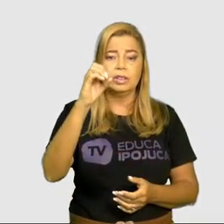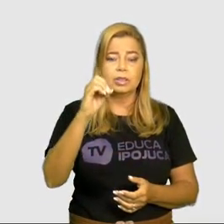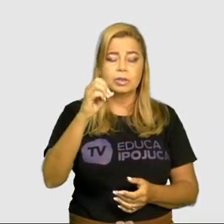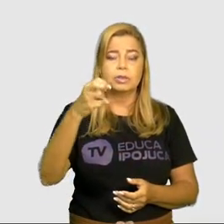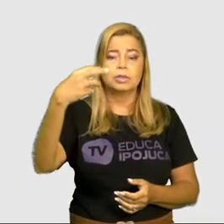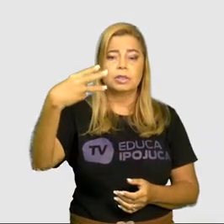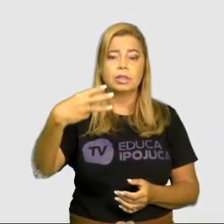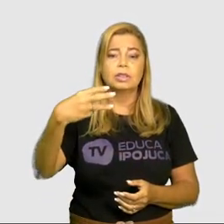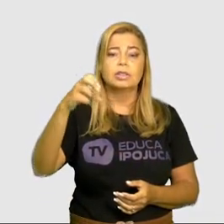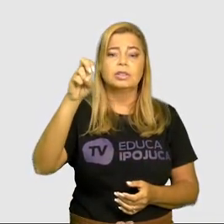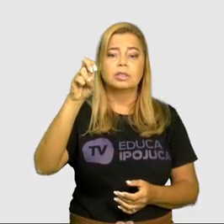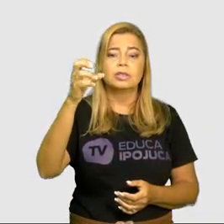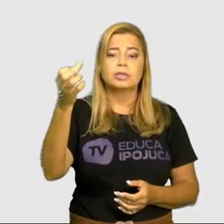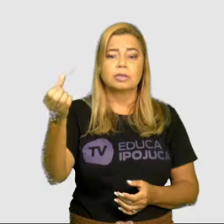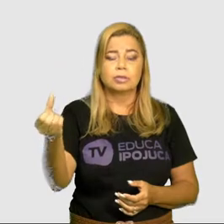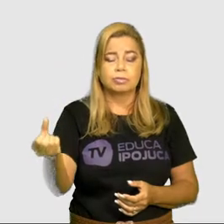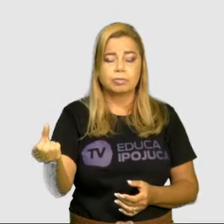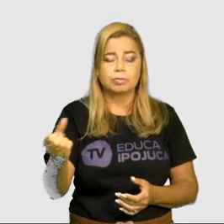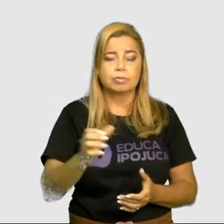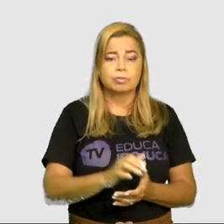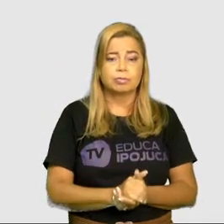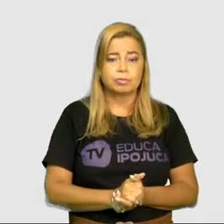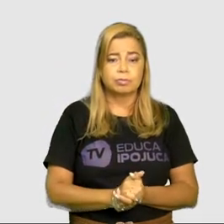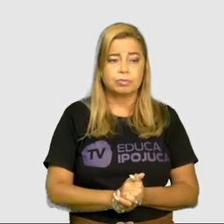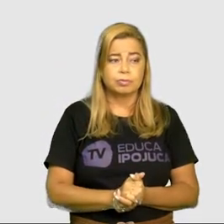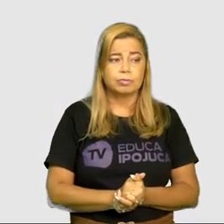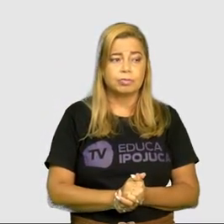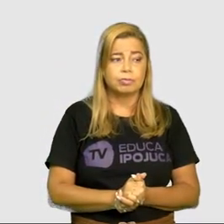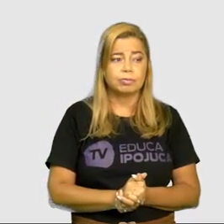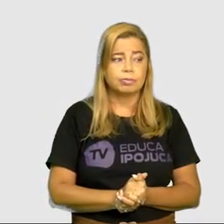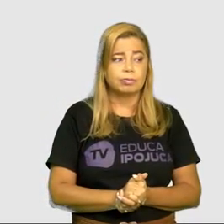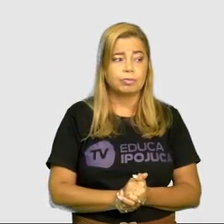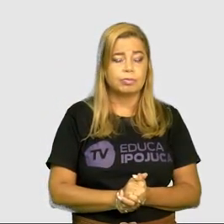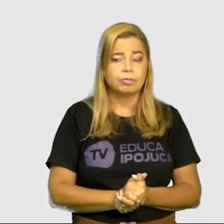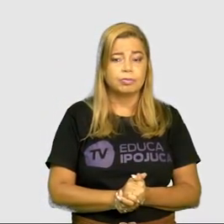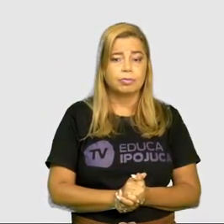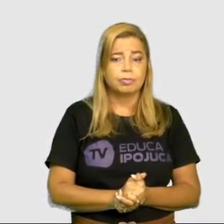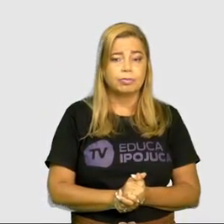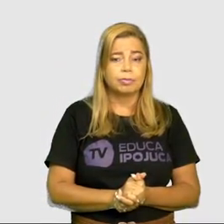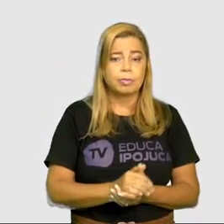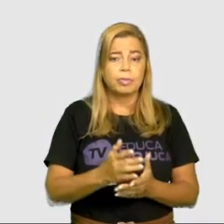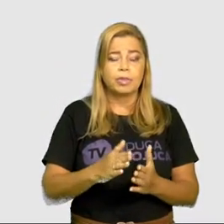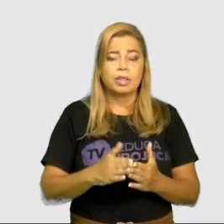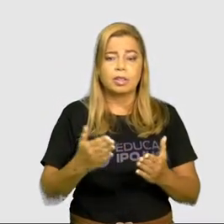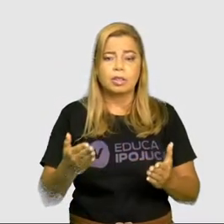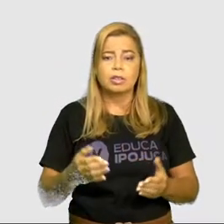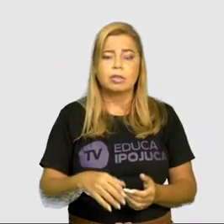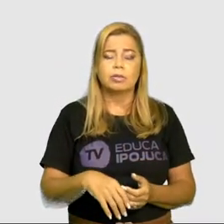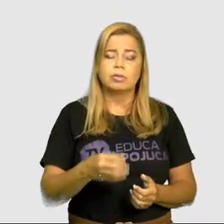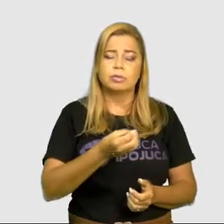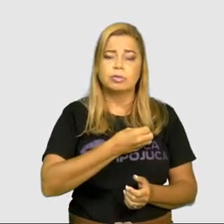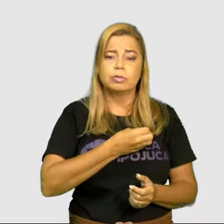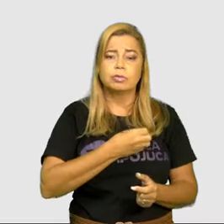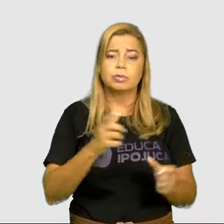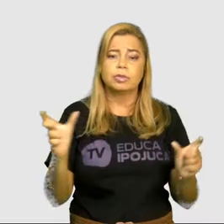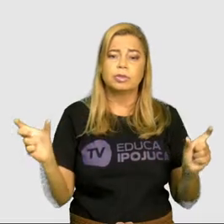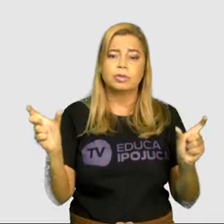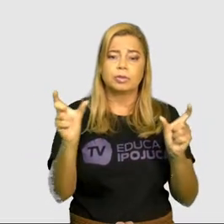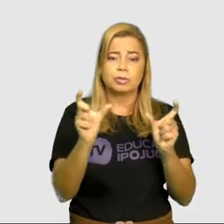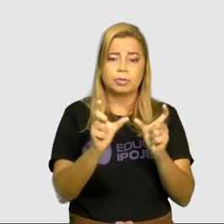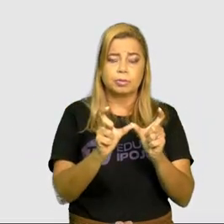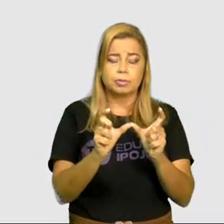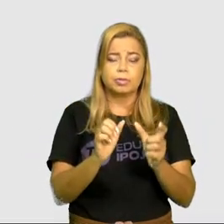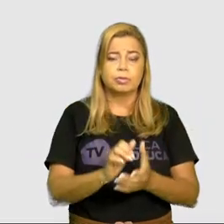10356 o 10356 ela está composto que é